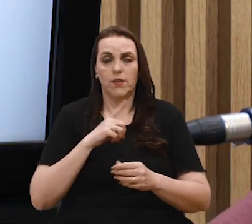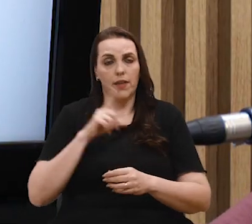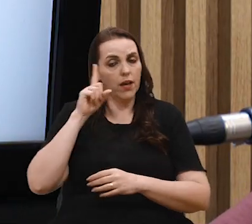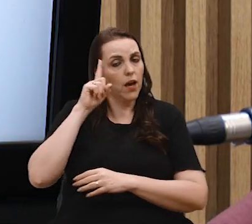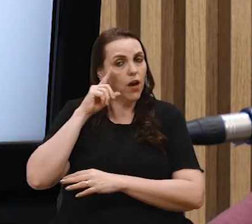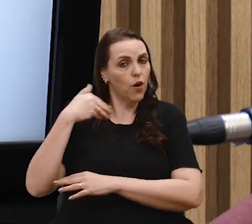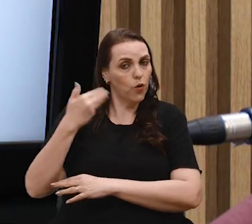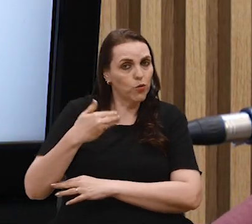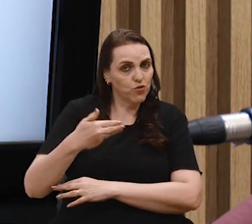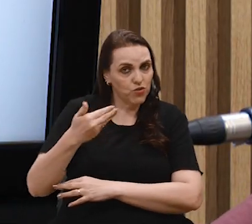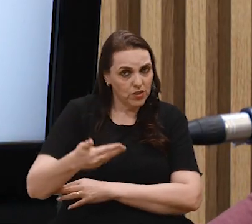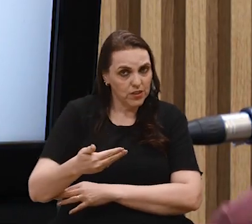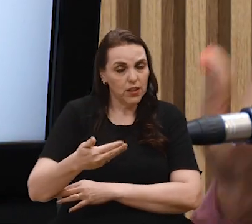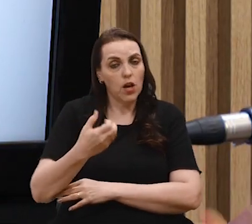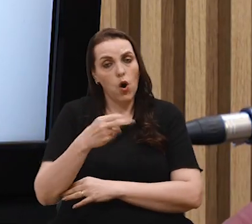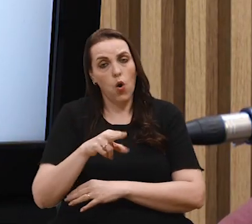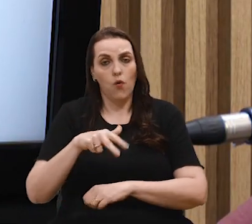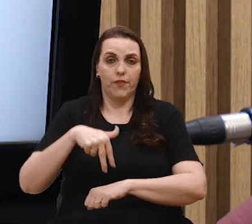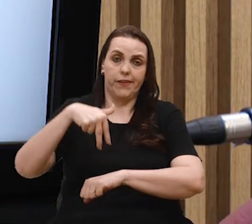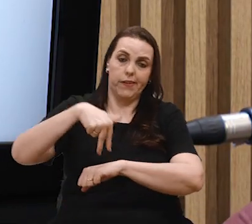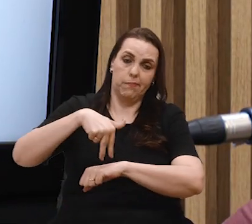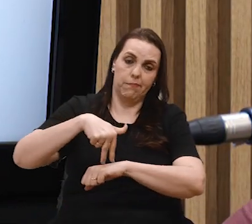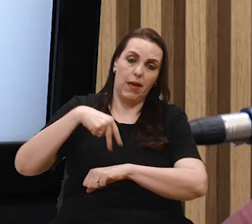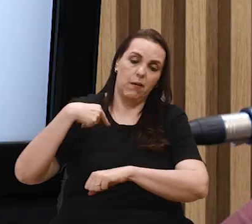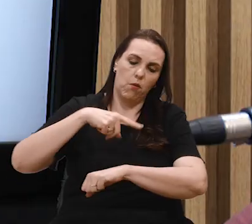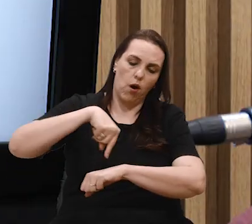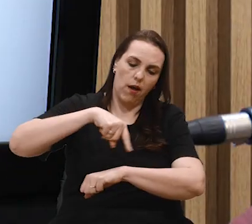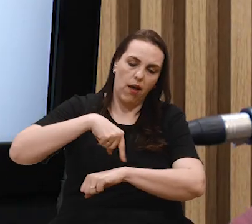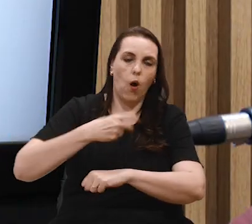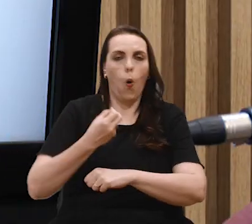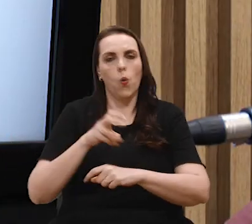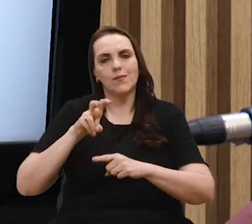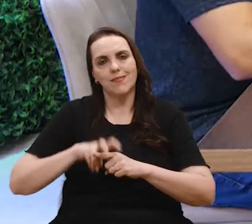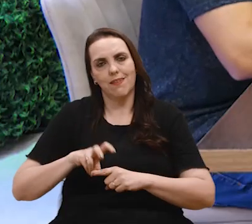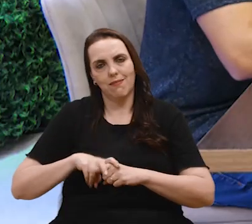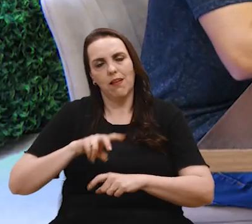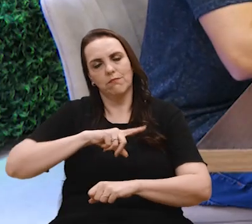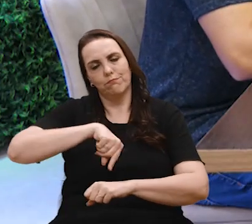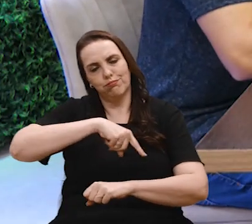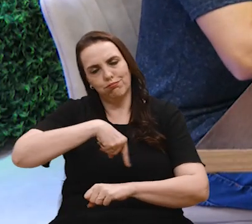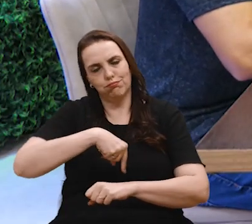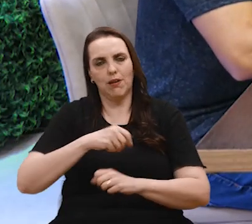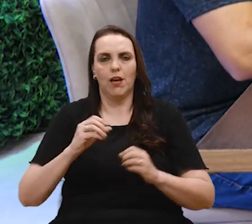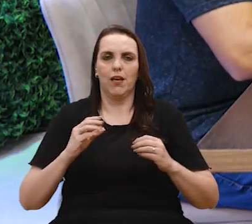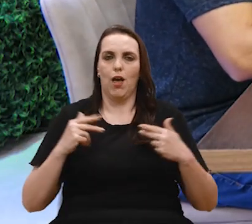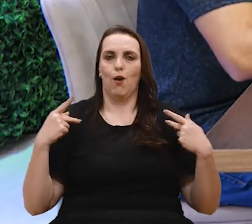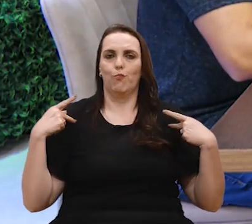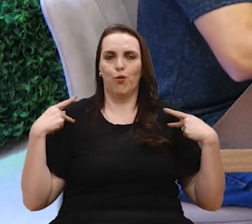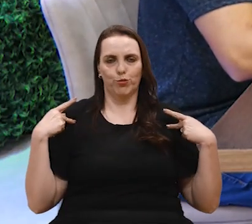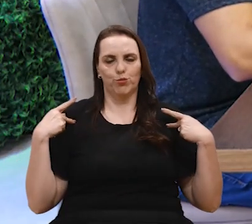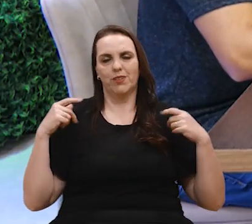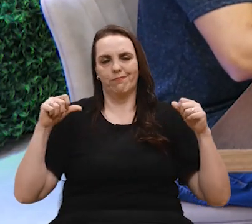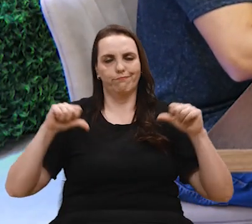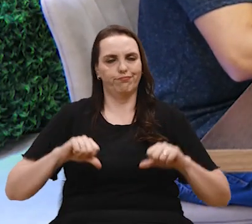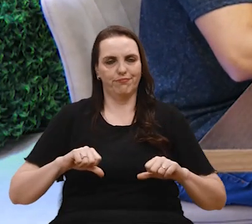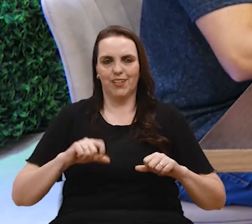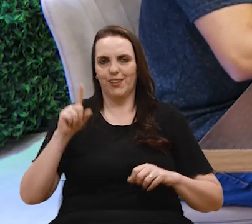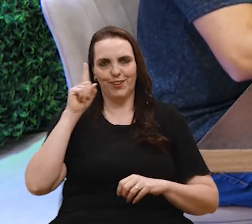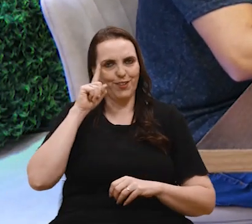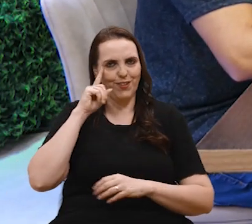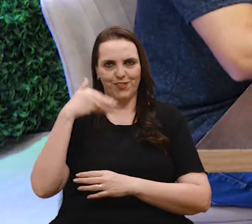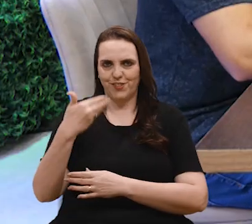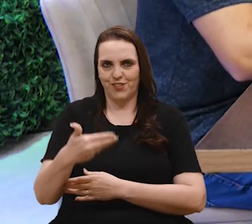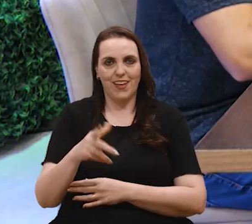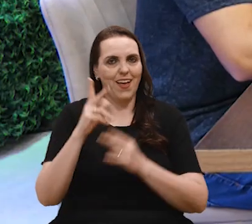tem a nossa rotina aqui no dia a dia. Ou ficar muito em pé, ou ficar muito sentada. Má postura faz parte do nosso dia a dia, isso é normal, né?